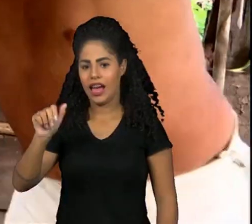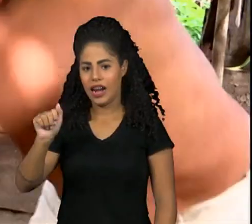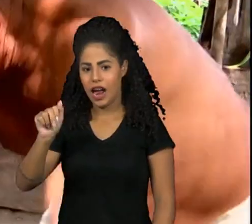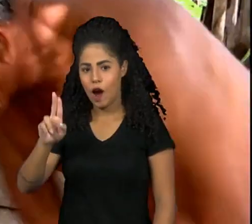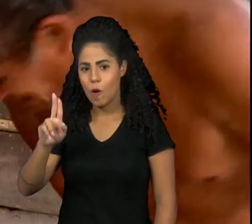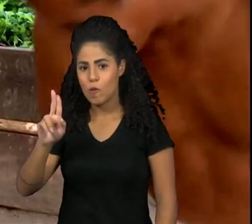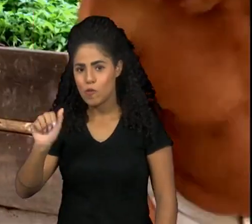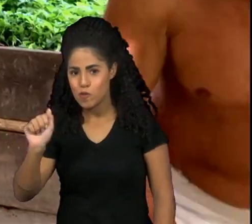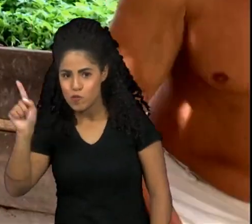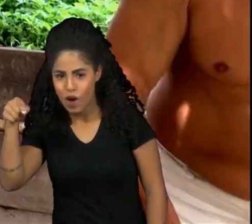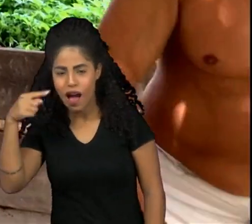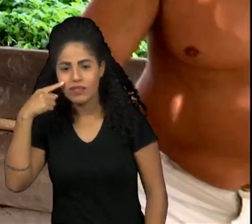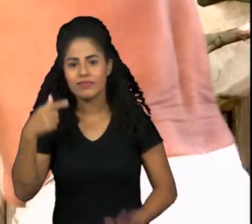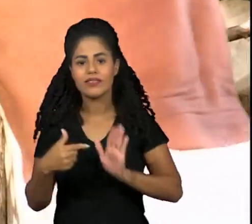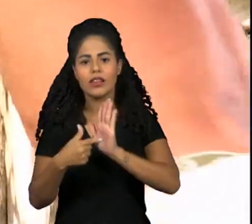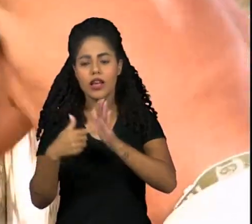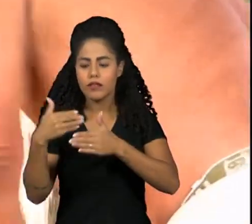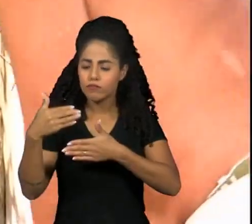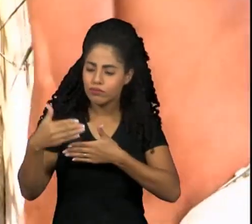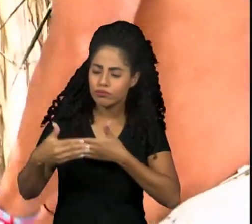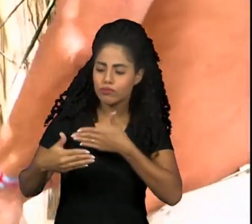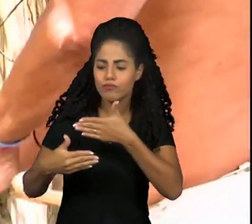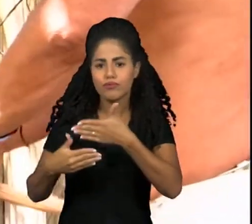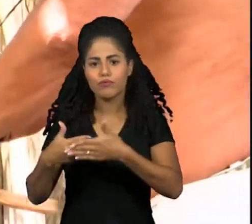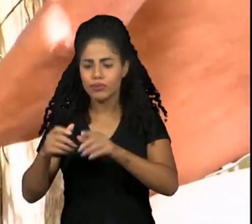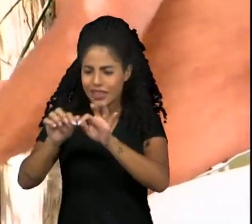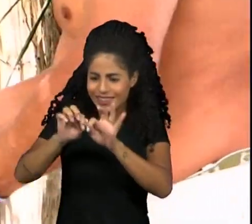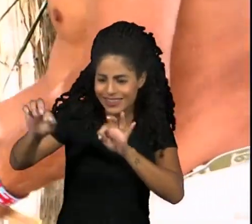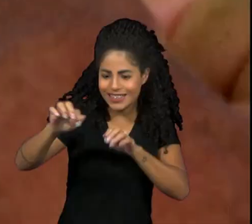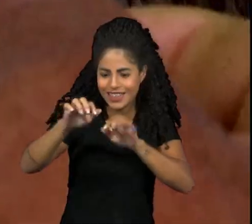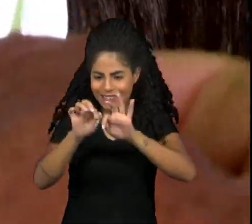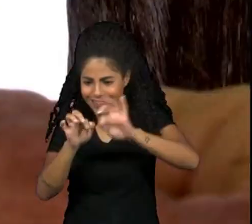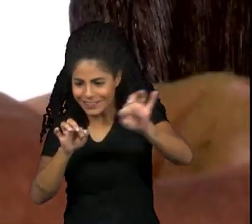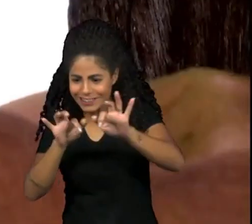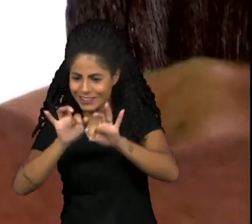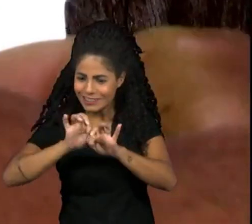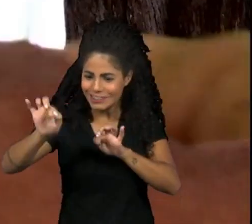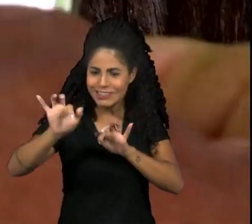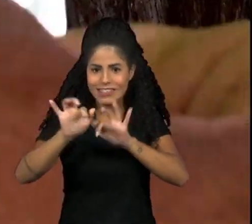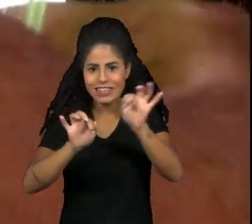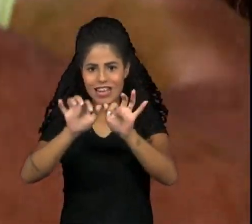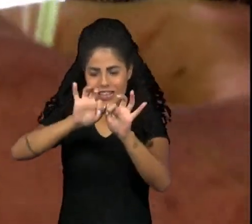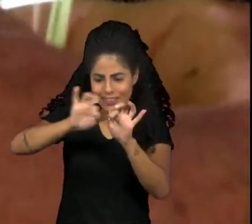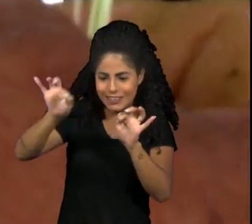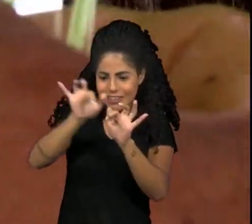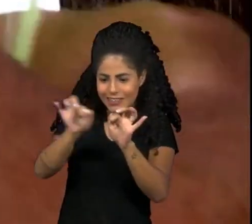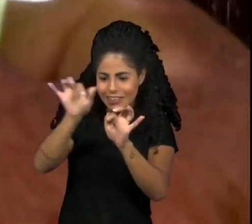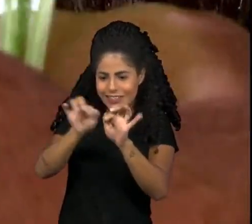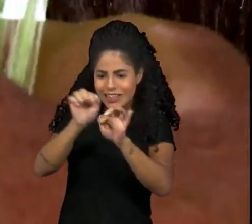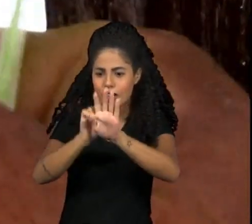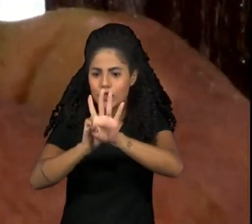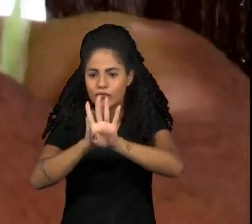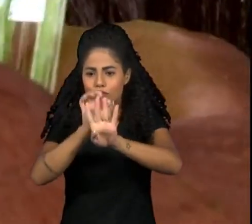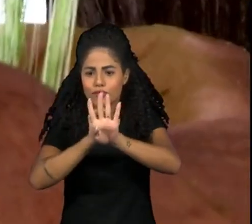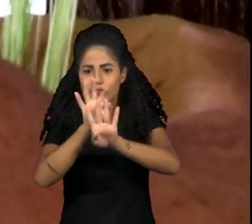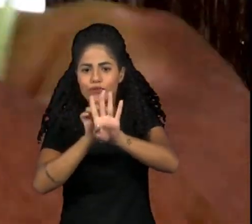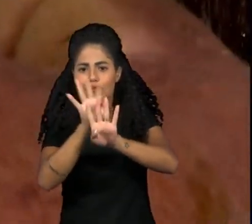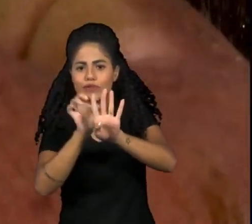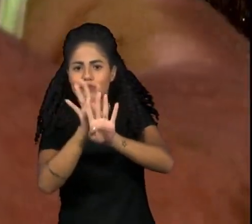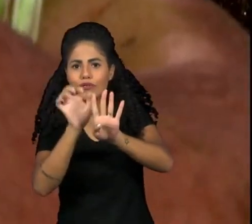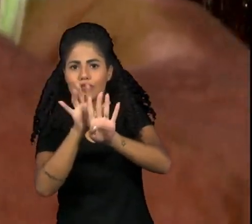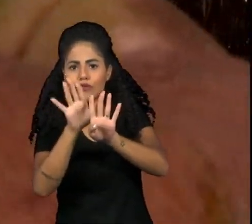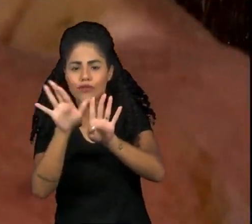Petrônio. Pouco a pouco, vai desfiando a folha. Da planta sai a fibra, que o